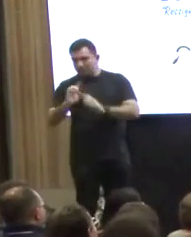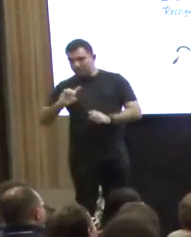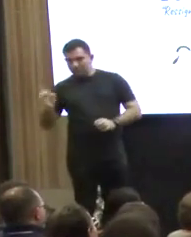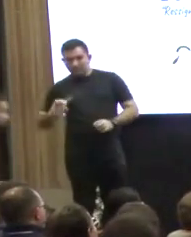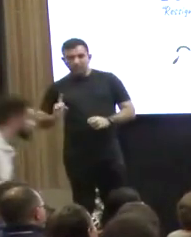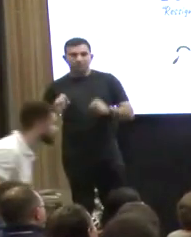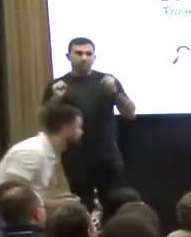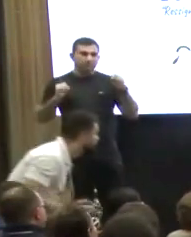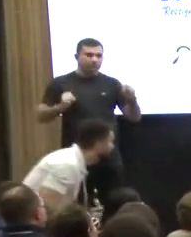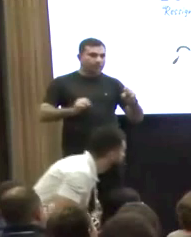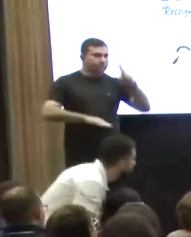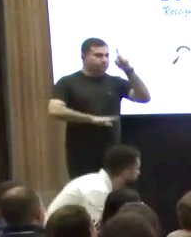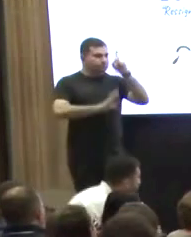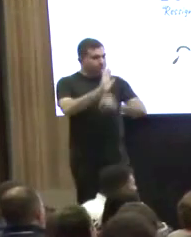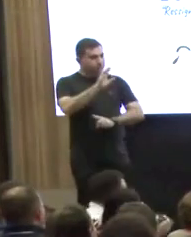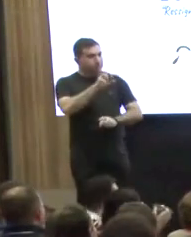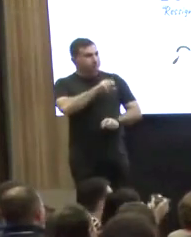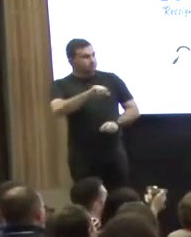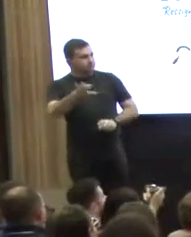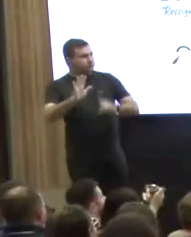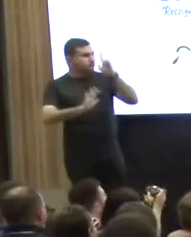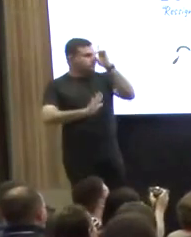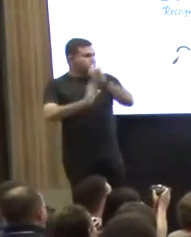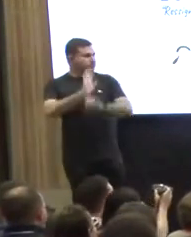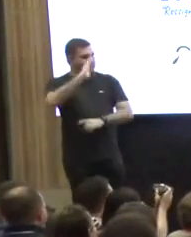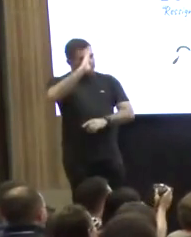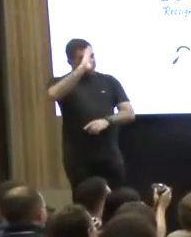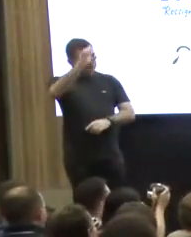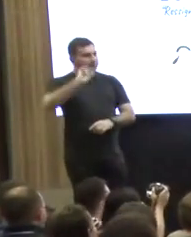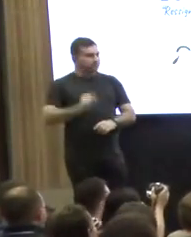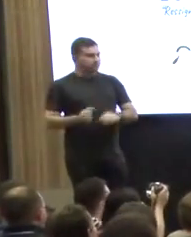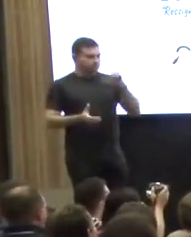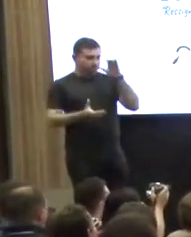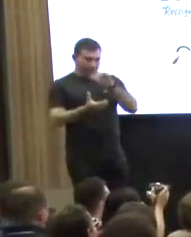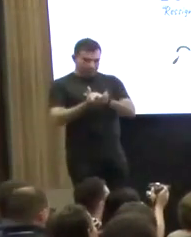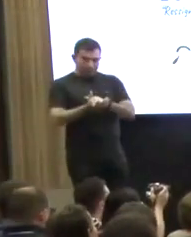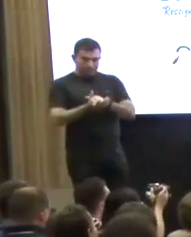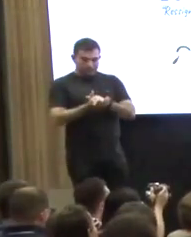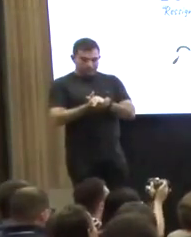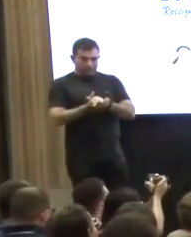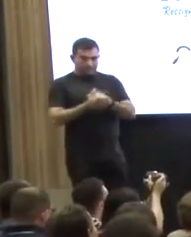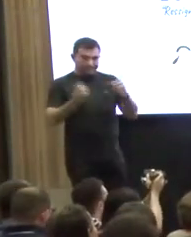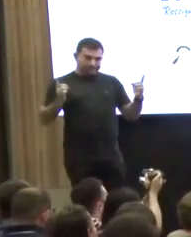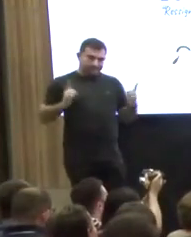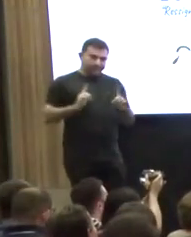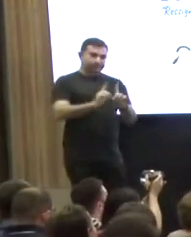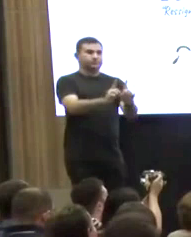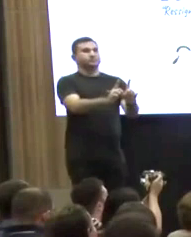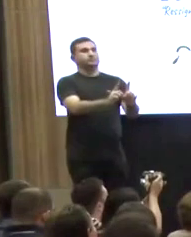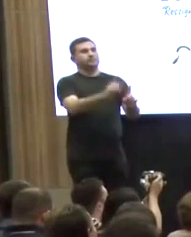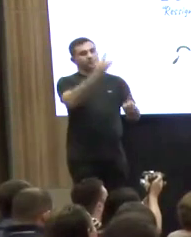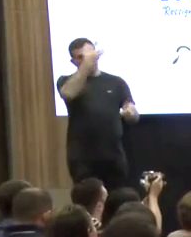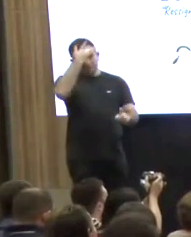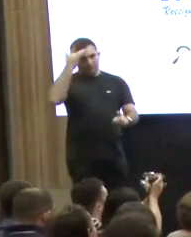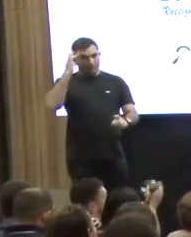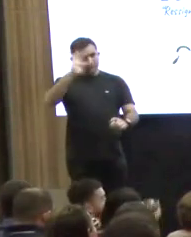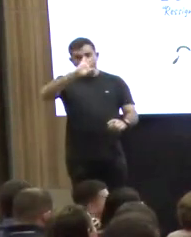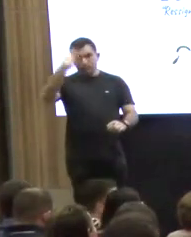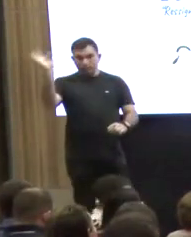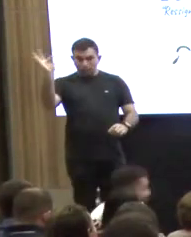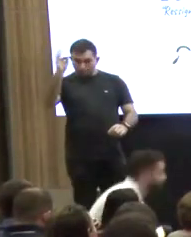faço vexame, bebo muito, enfim. Agora, o que eu quero dizer é o seguinte: nós teríamos que mudar o nosso ordenamento jurídico de modo que